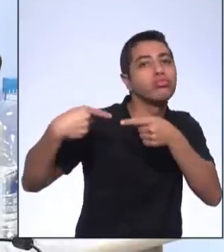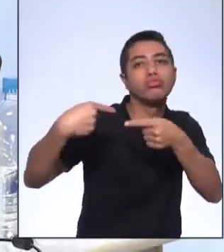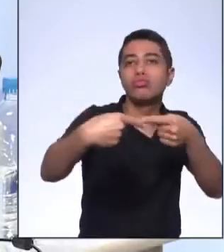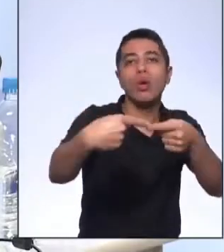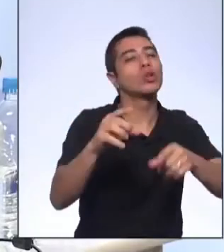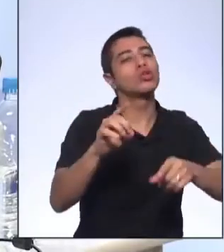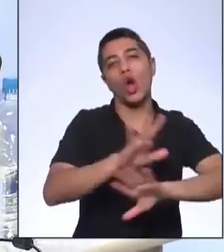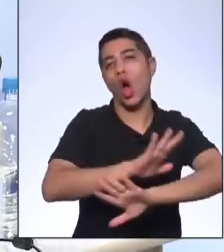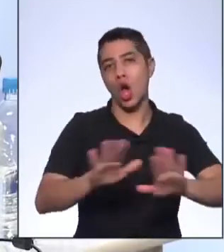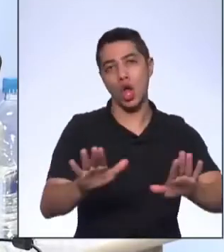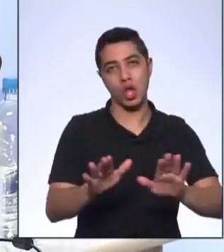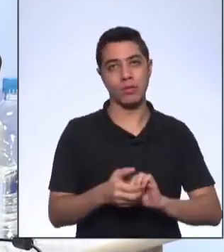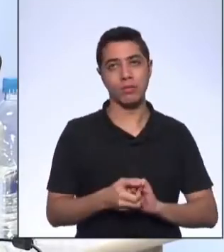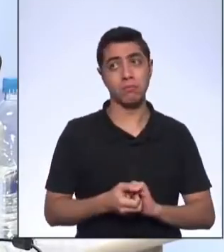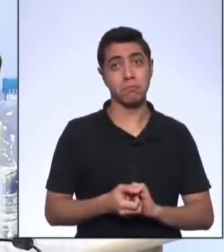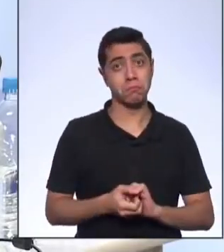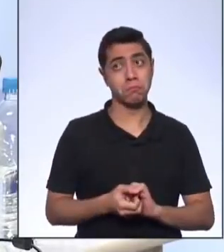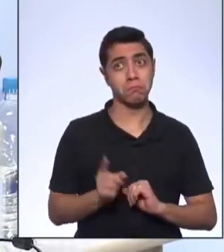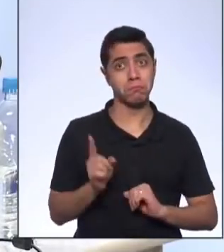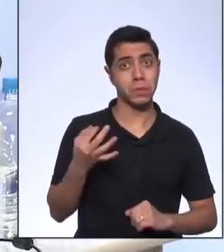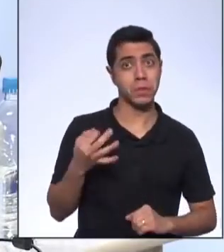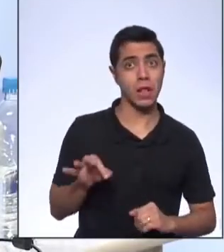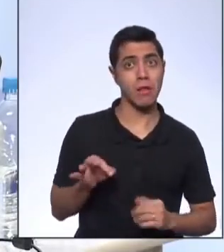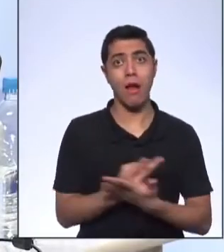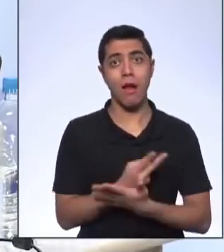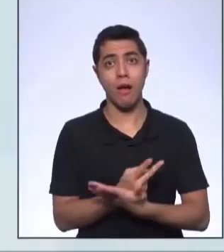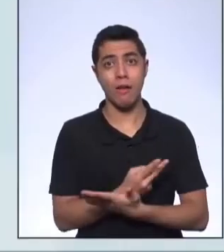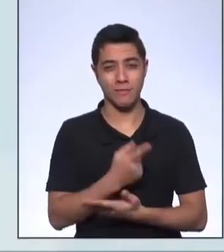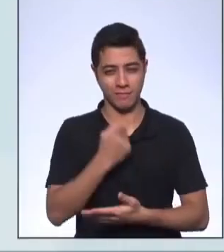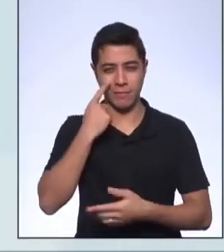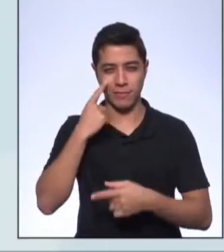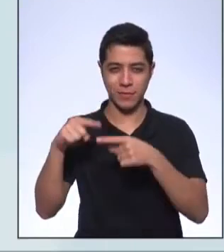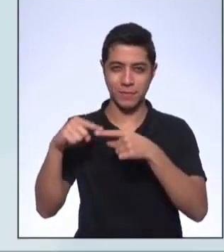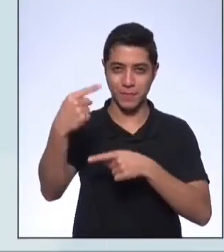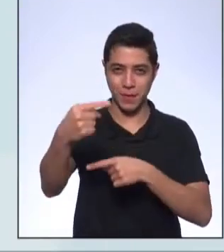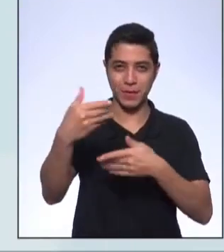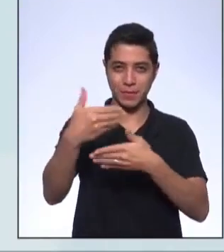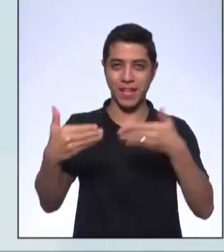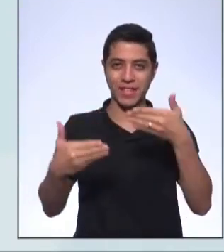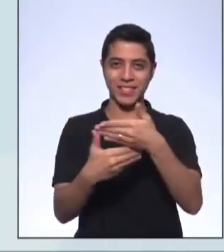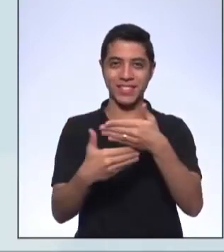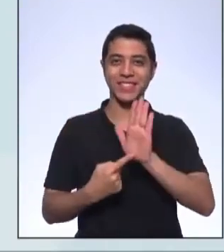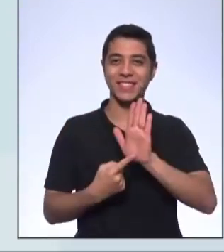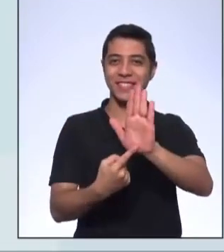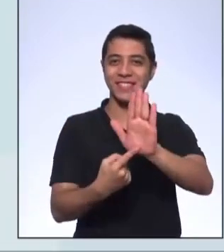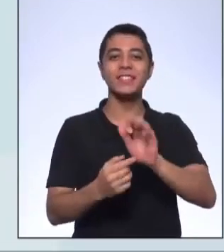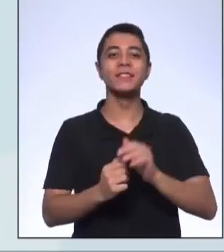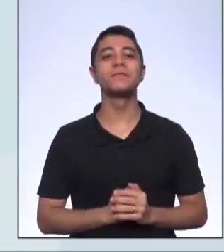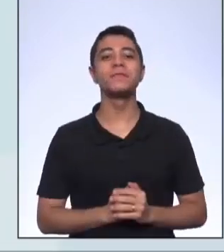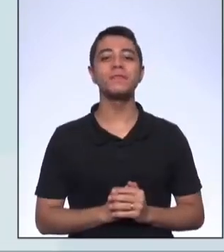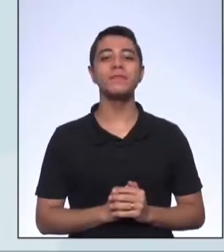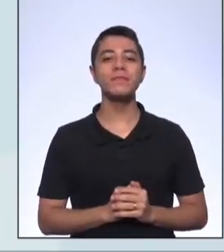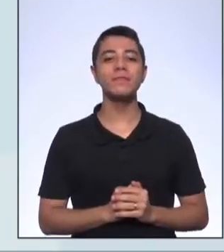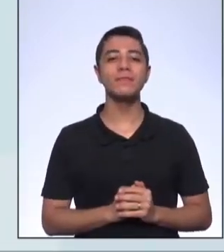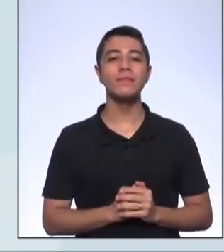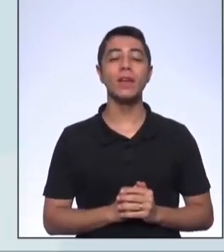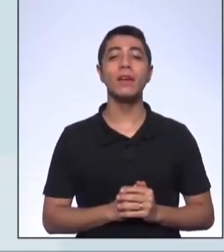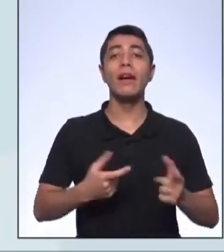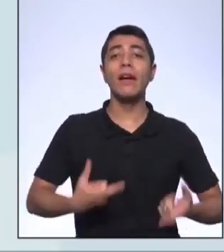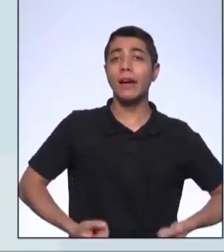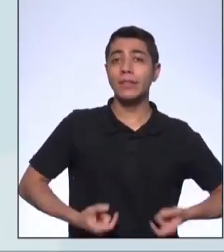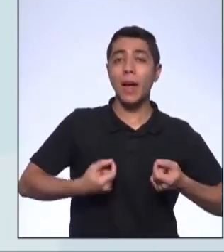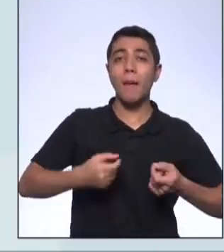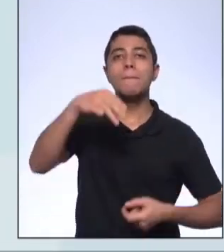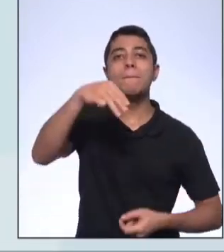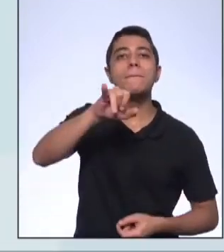se vocês erraram ou acertaram, ok? Vamos para o nosso próximo slide. Olha só. Mitos e verdades sobre o câncer. O câncer é apenas